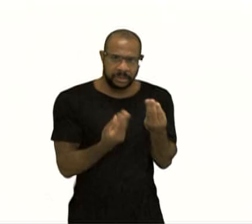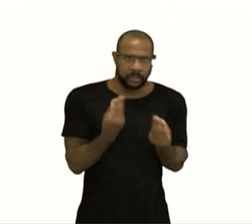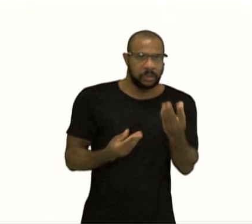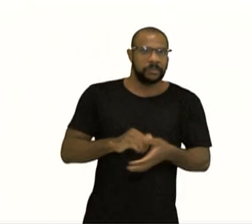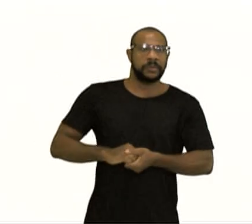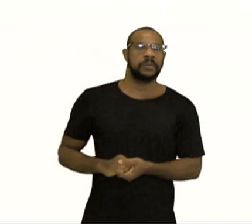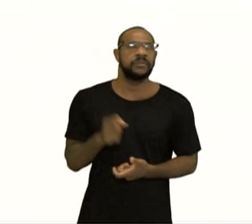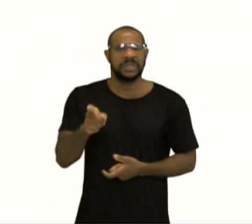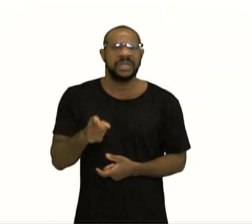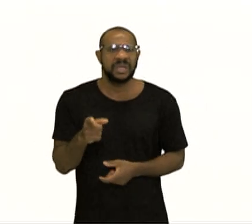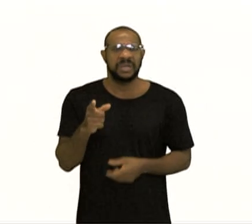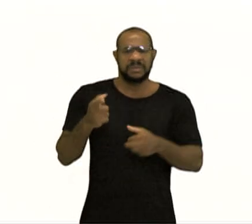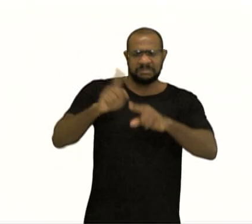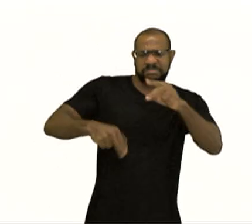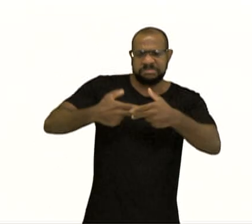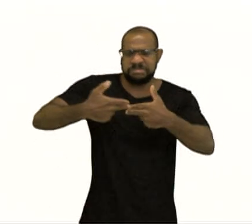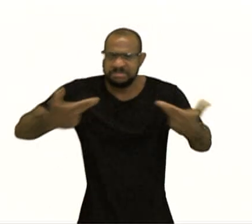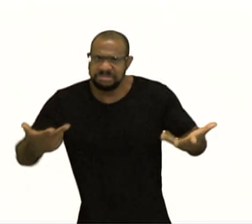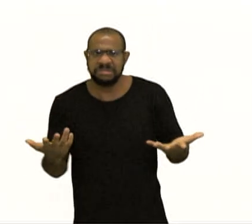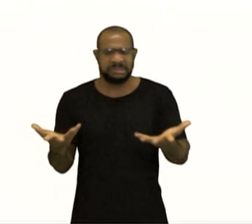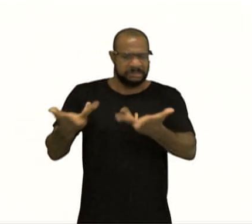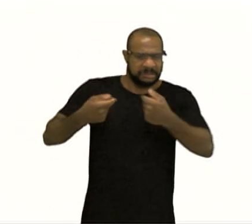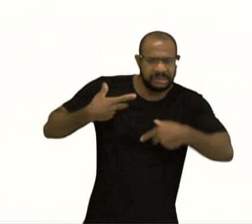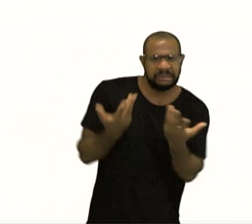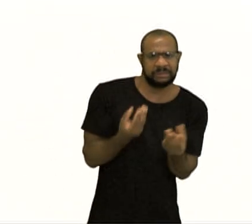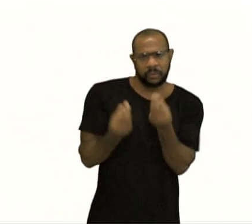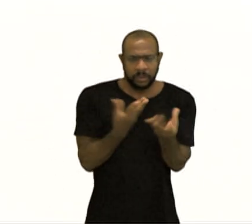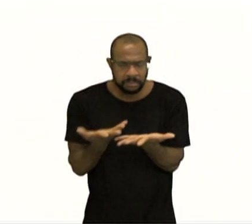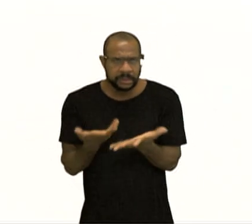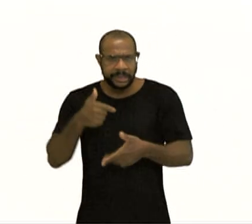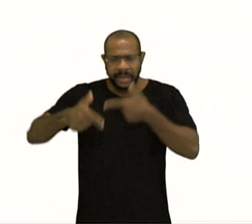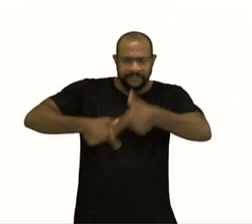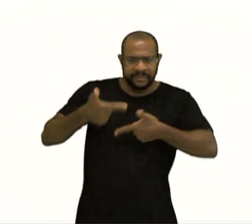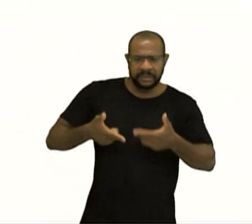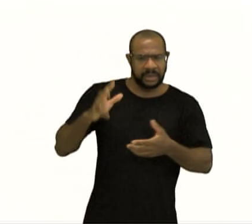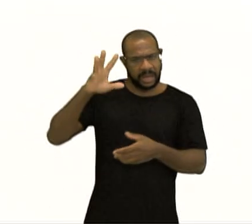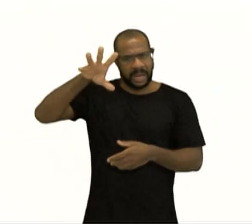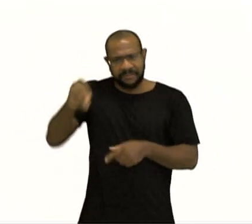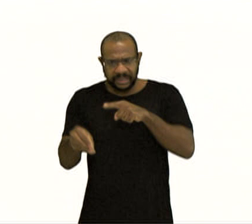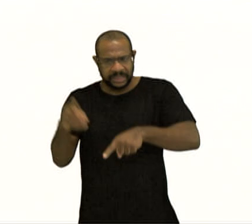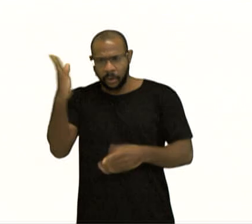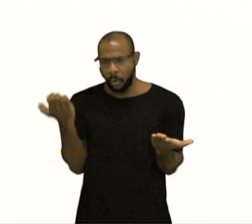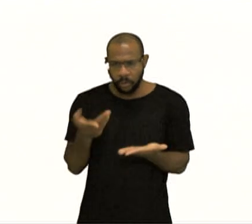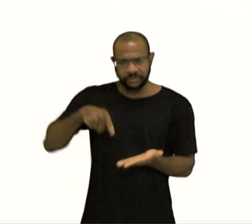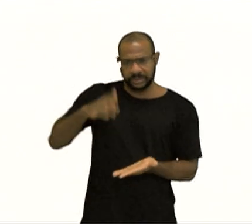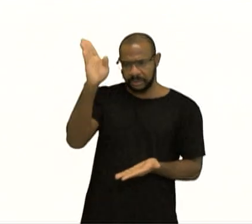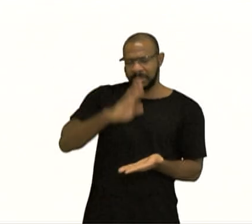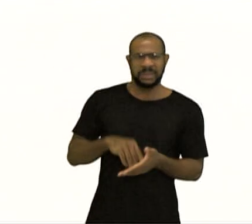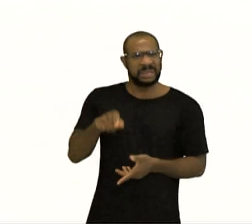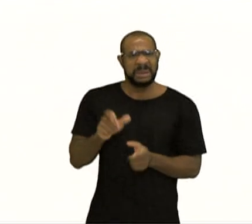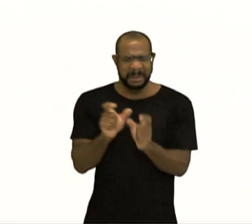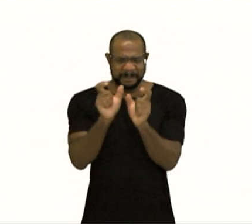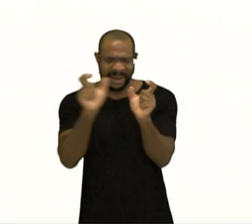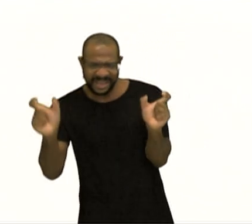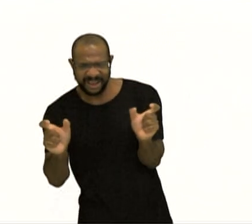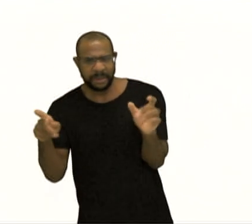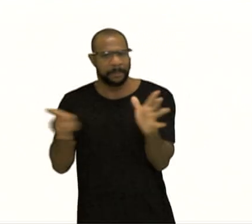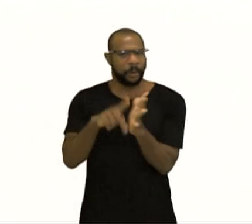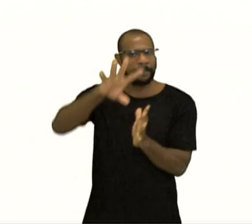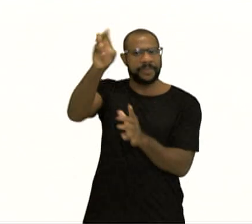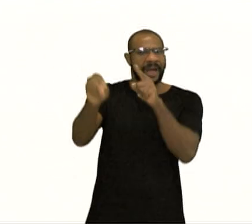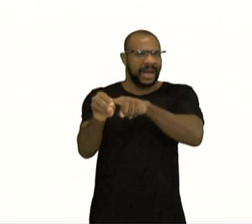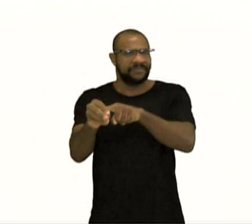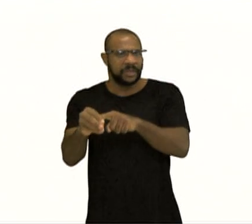elementos culturais que são heranças africanas hoje aqui no Brasil? Você lembra de alguma palavra de origem africana